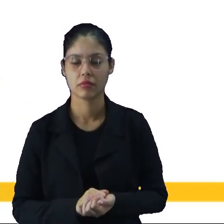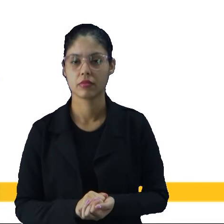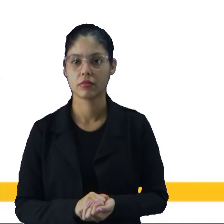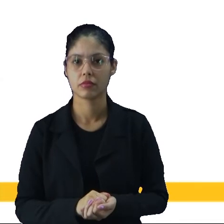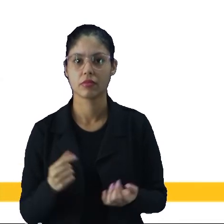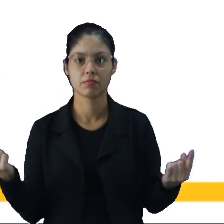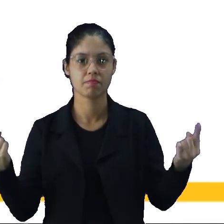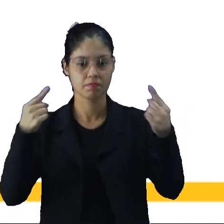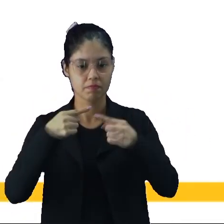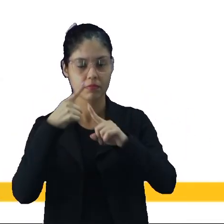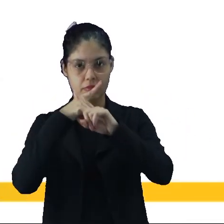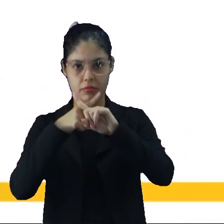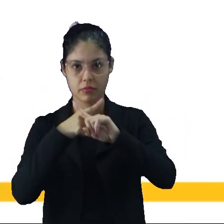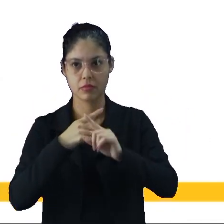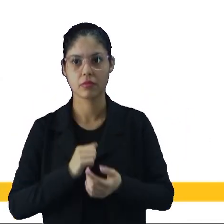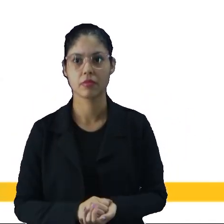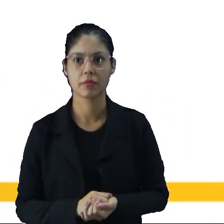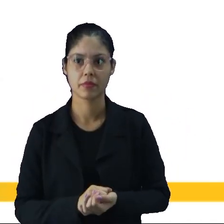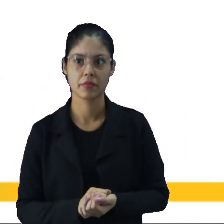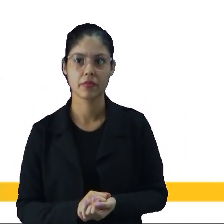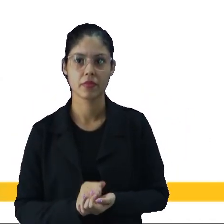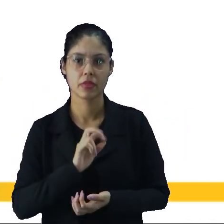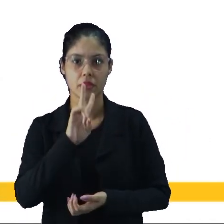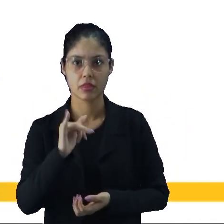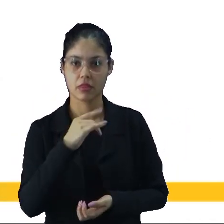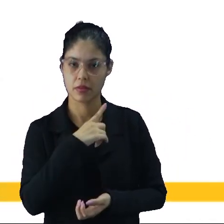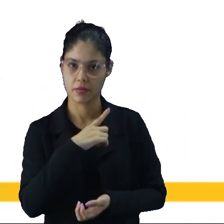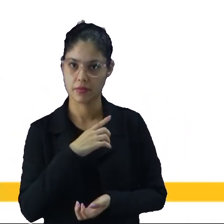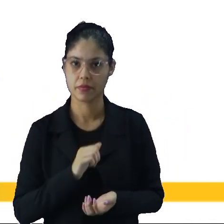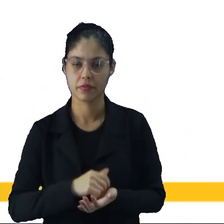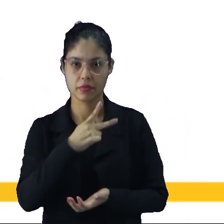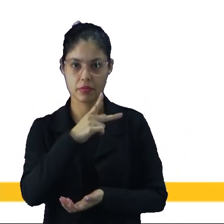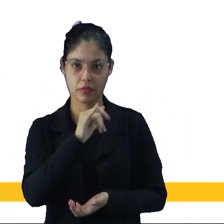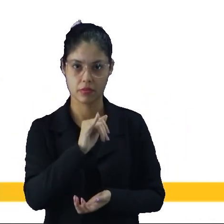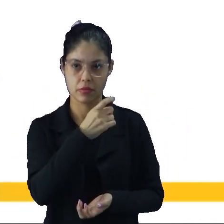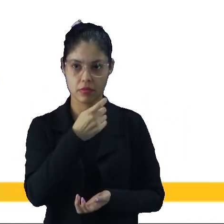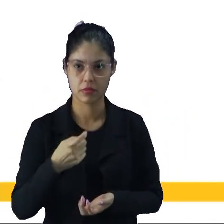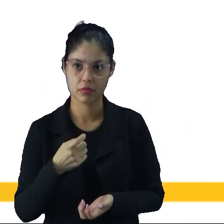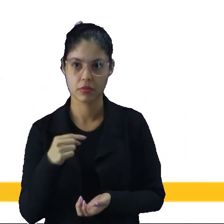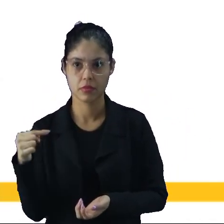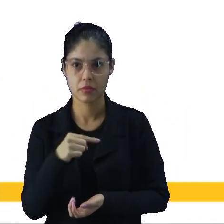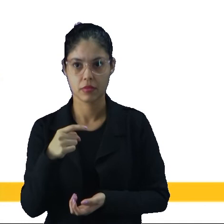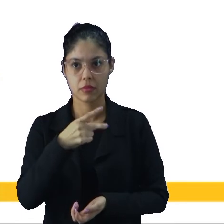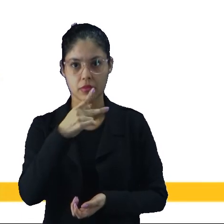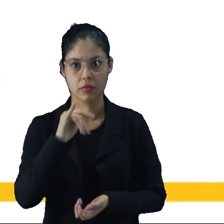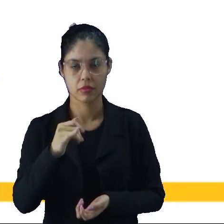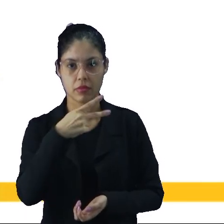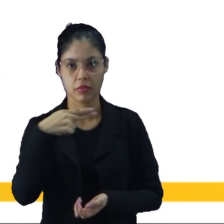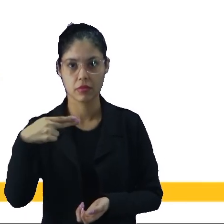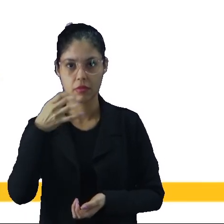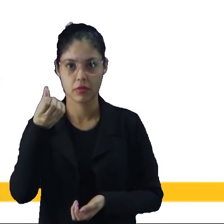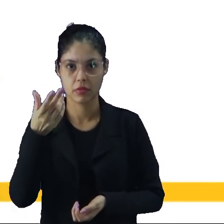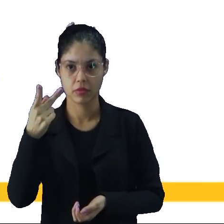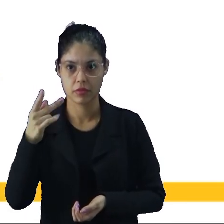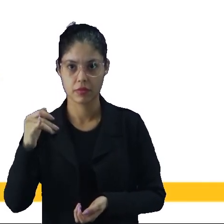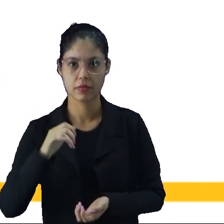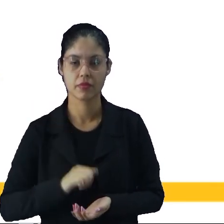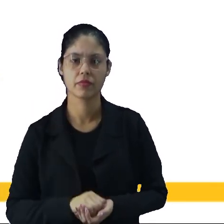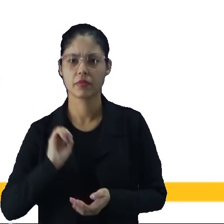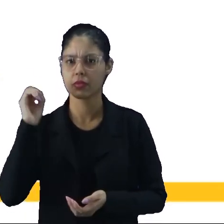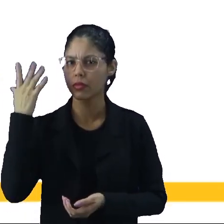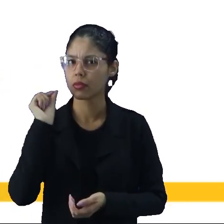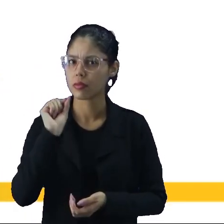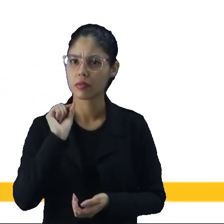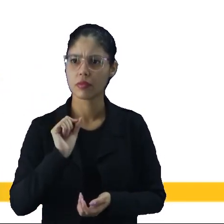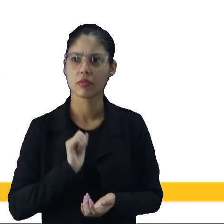multiplicar cruzado, ó. Vai ficar, ó, πx menos π igual a 6π, tá? Aí, o que vai